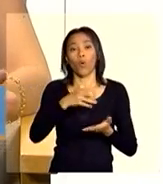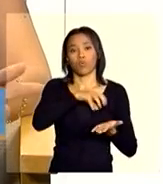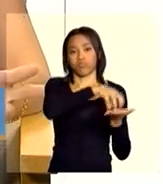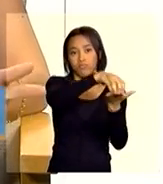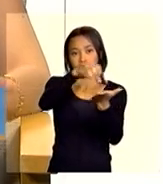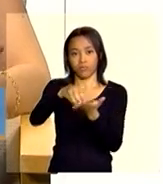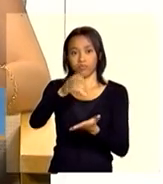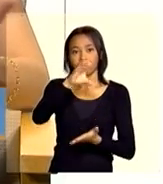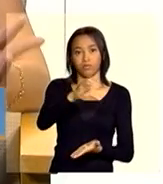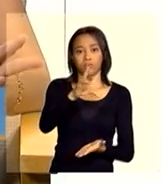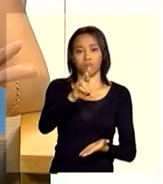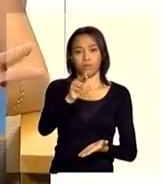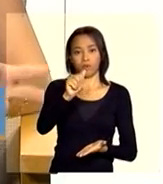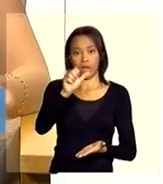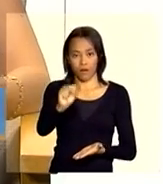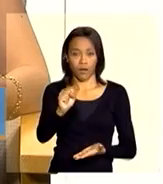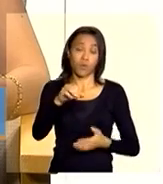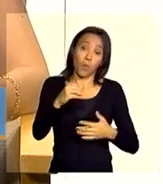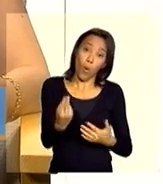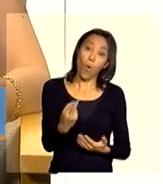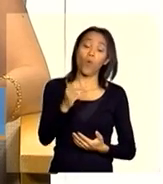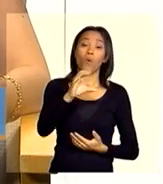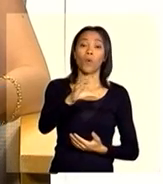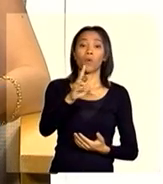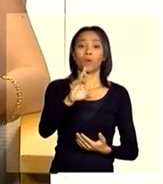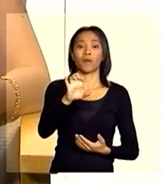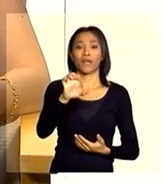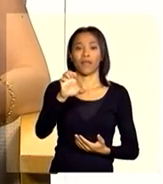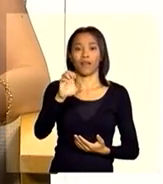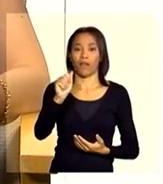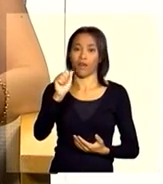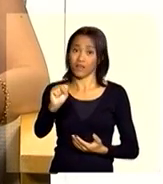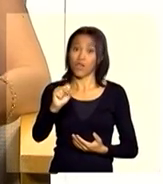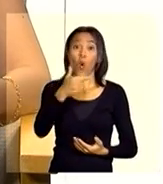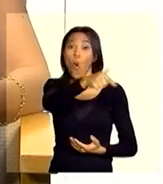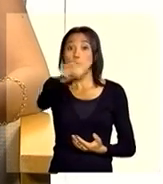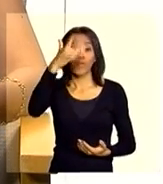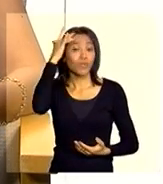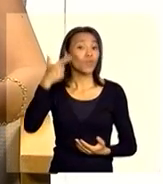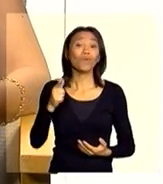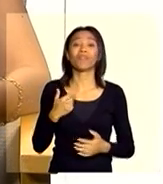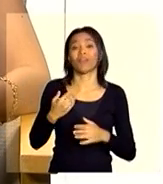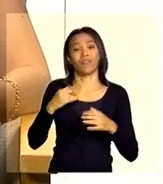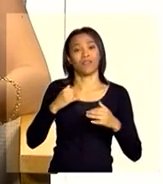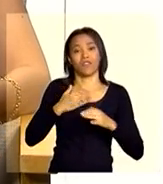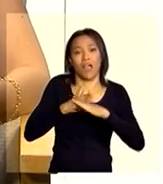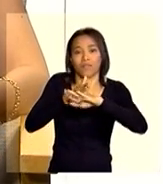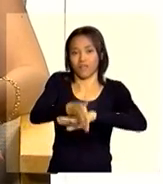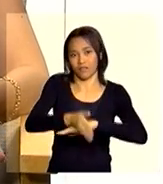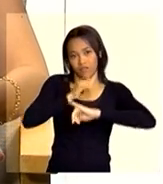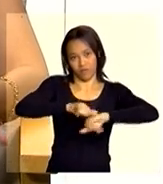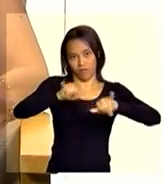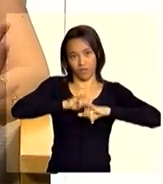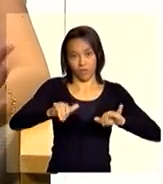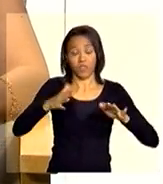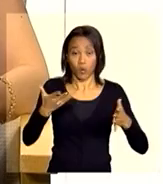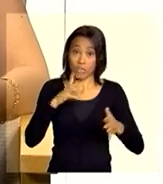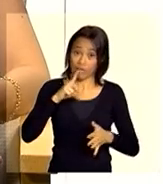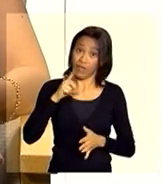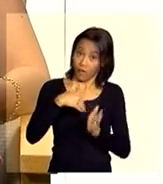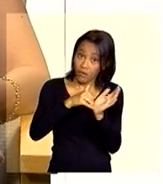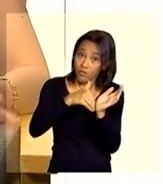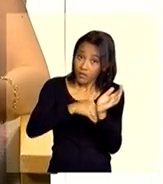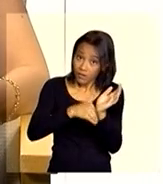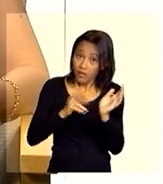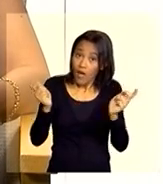creas né Qualquer um usuário comum não pode ter acesso ao sistema para editar essas informações então com o usuário e senha vai acessar